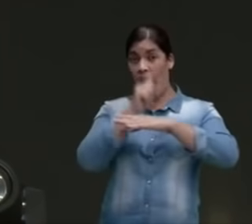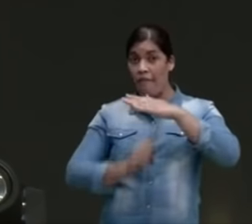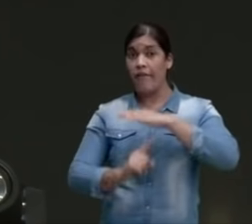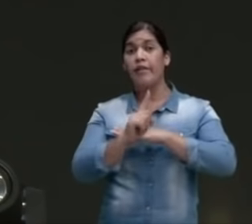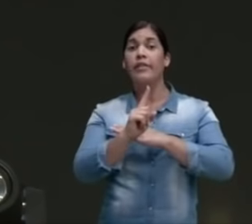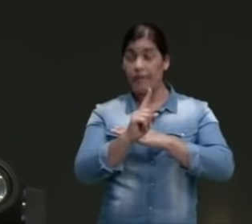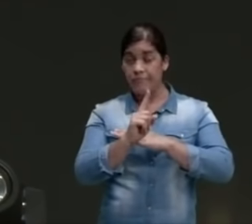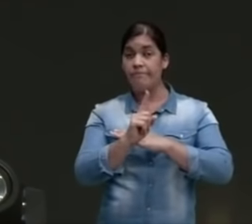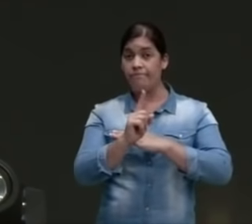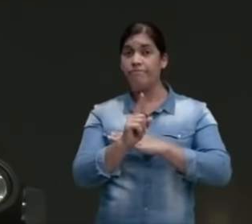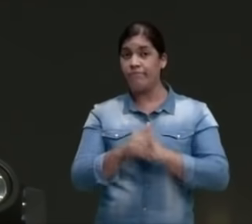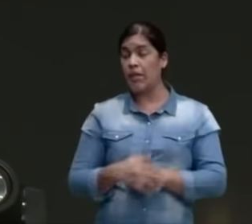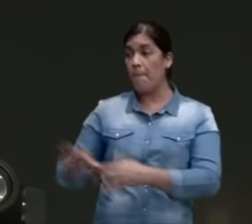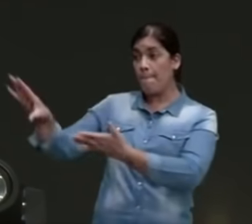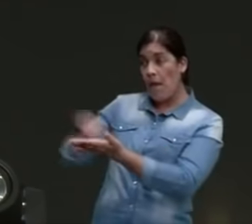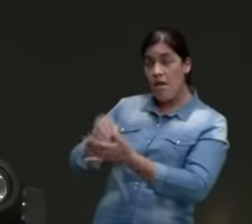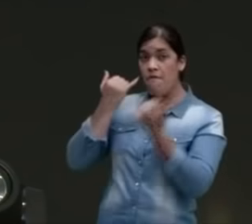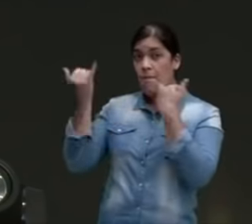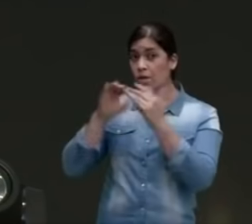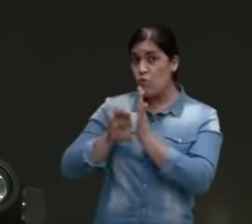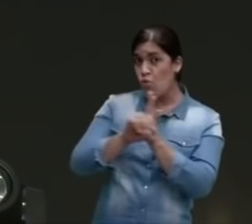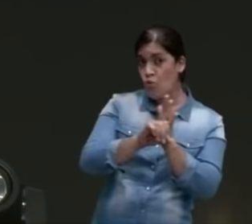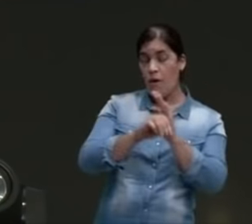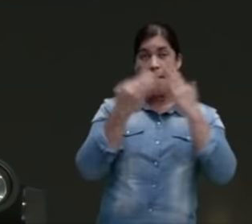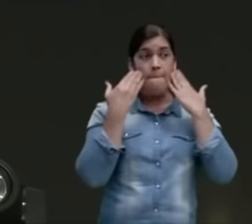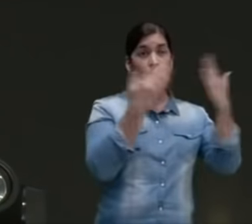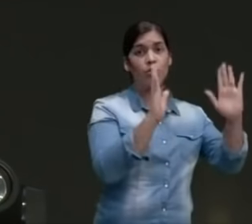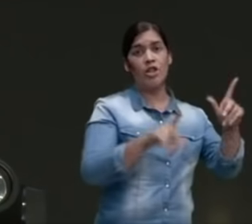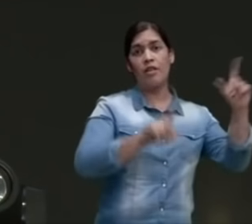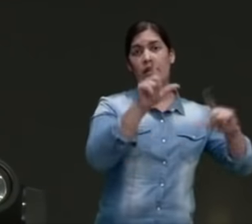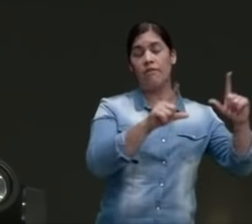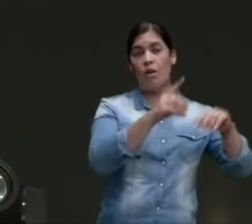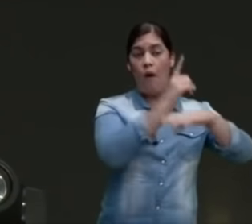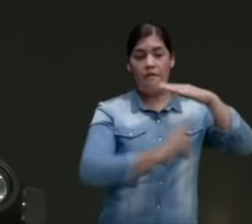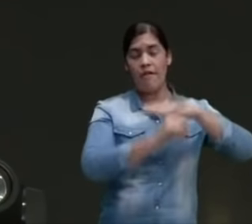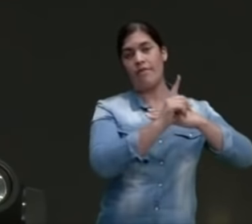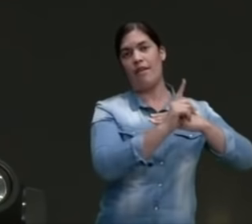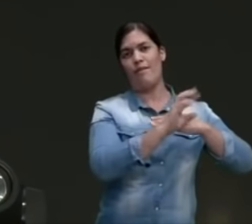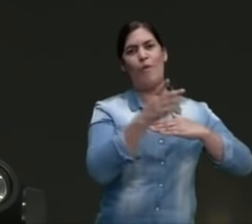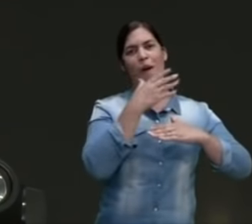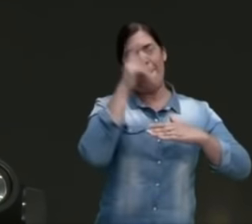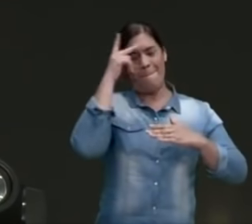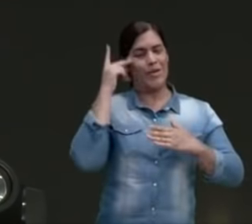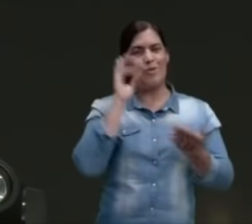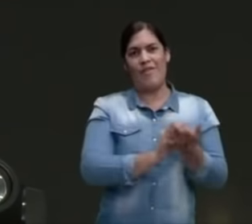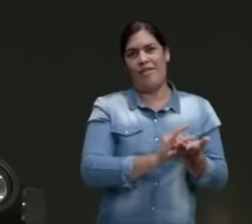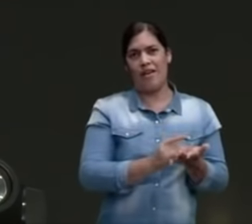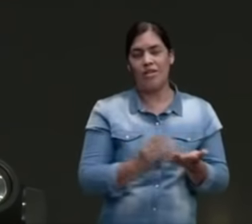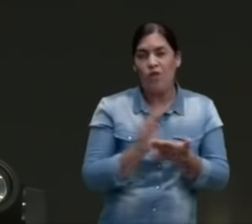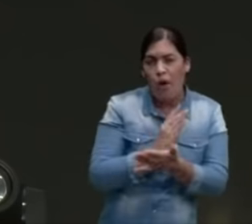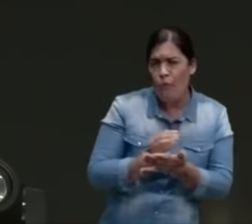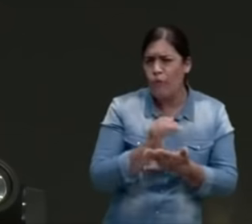falei, é semelhante à descoberta do fogo. Vai revolucionar todas as coisas. Então, esses são apenas alguns